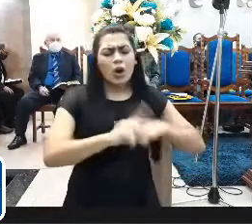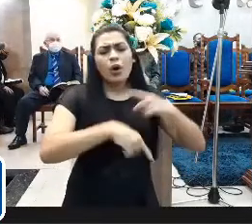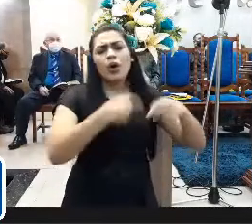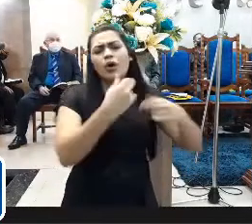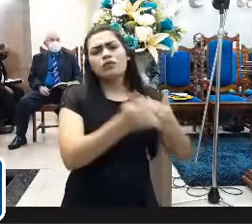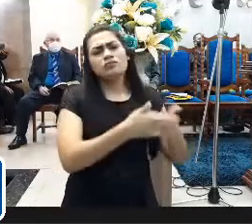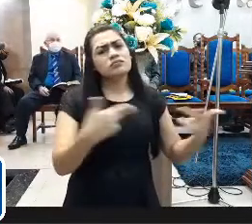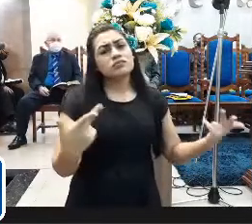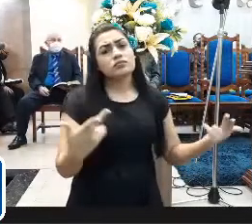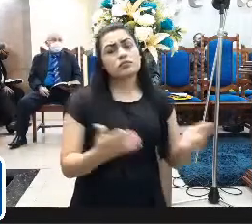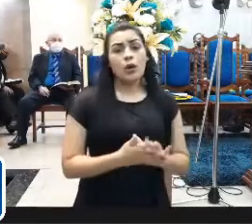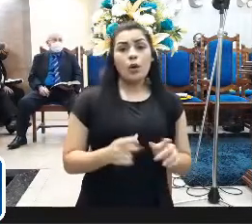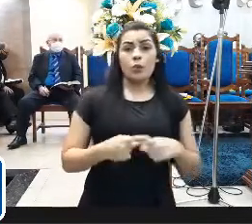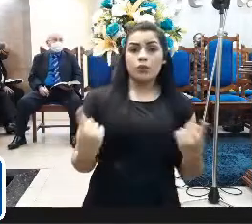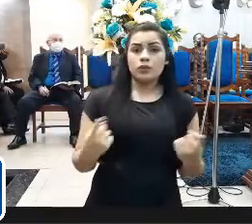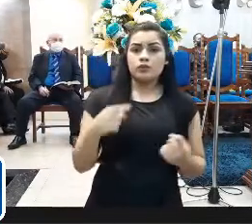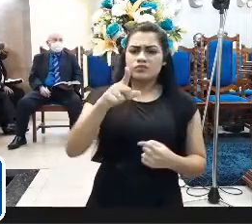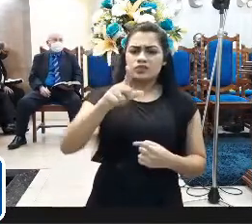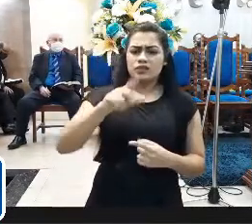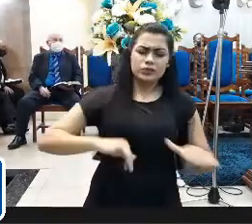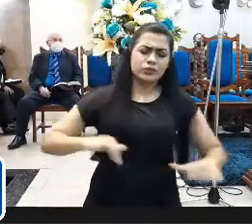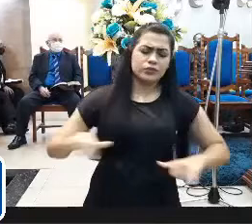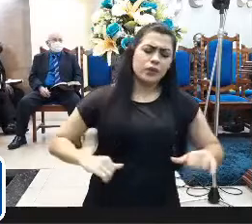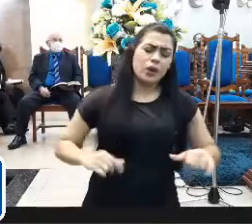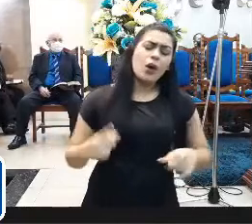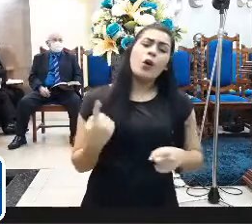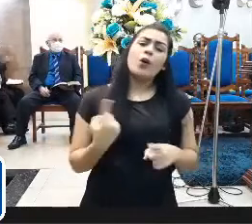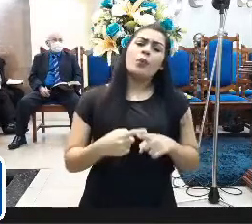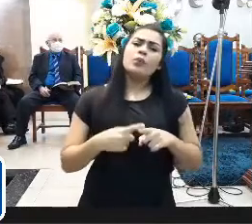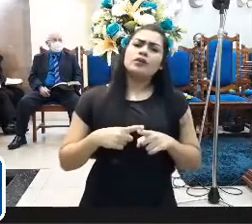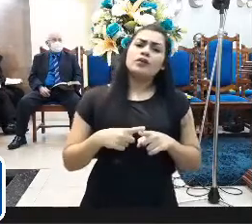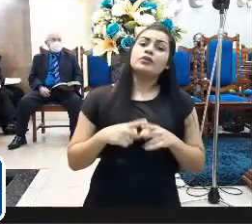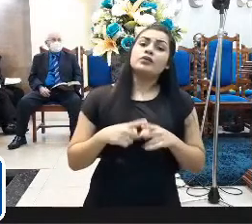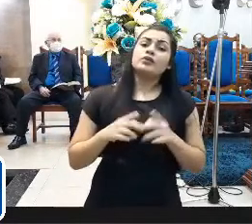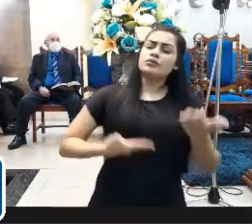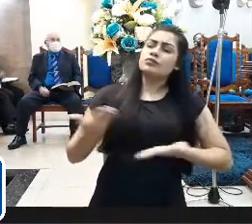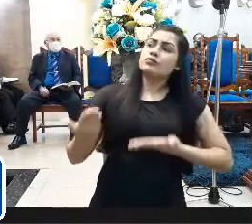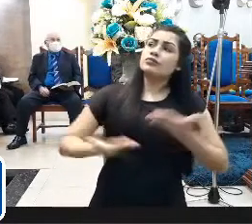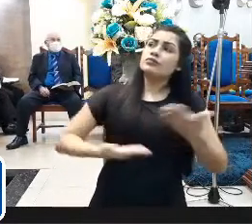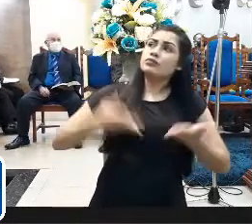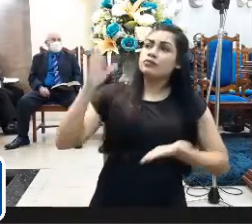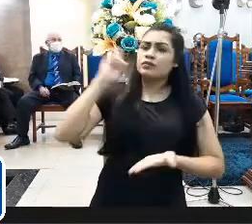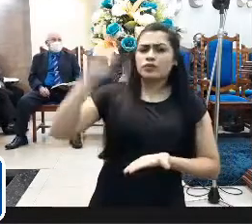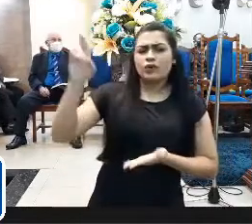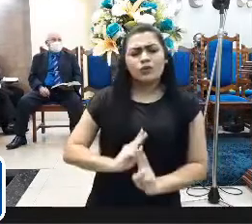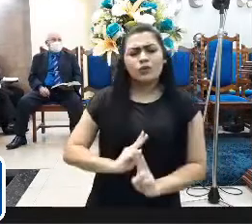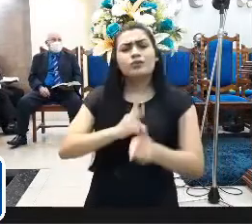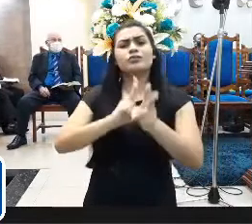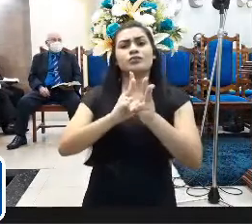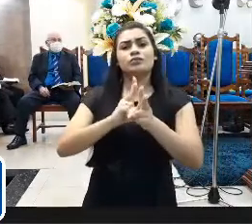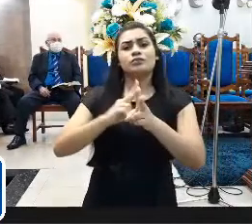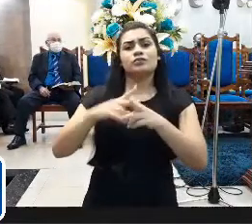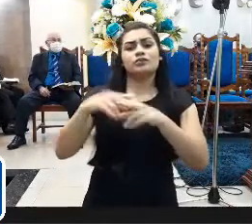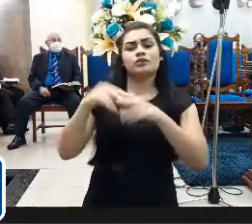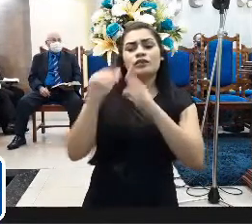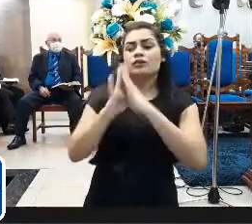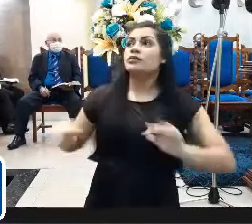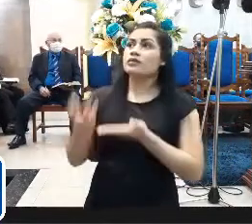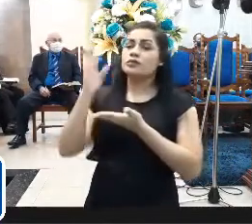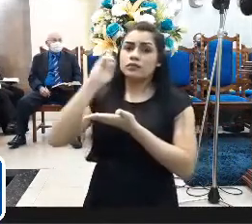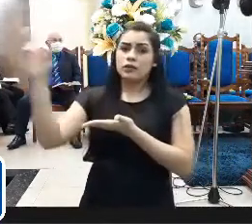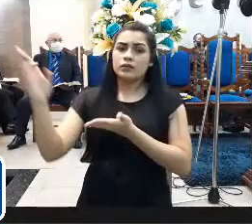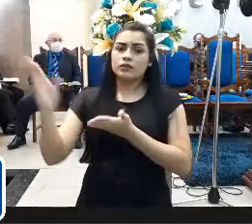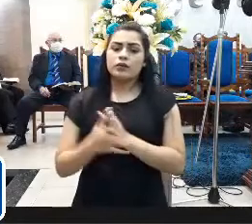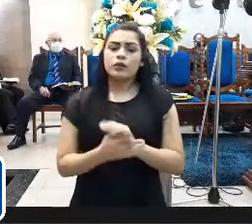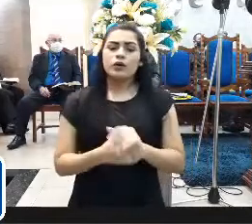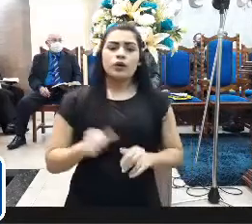está sofrendo porque serve ao Senhor, continue adorando ao Senhor. Aleluia! Pedro vai falando da jornada